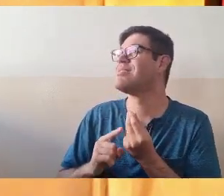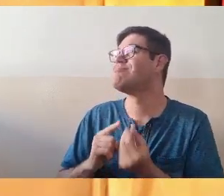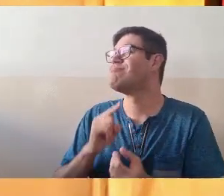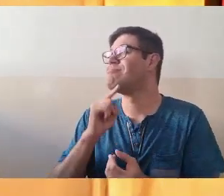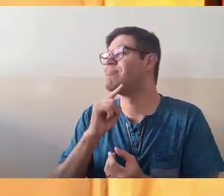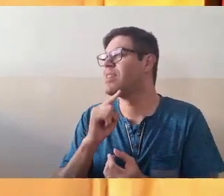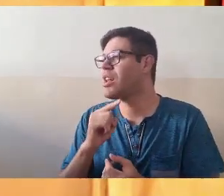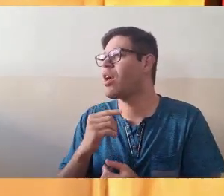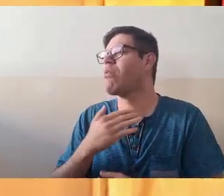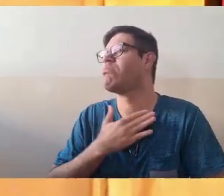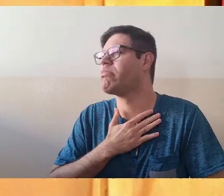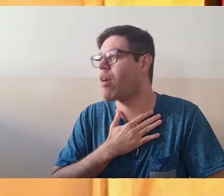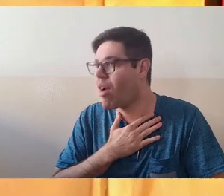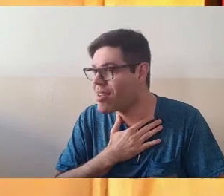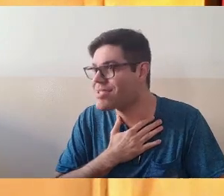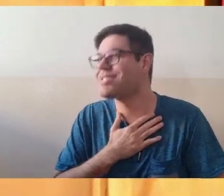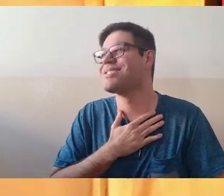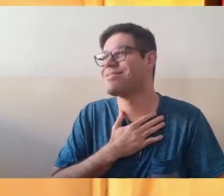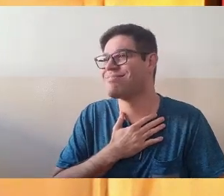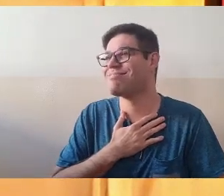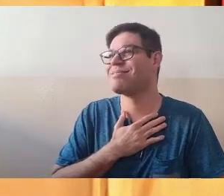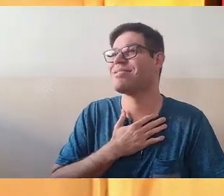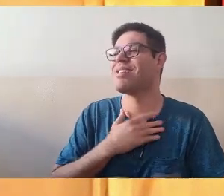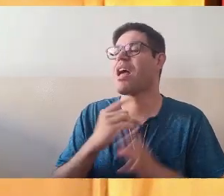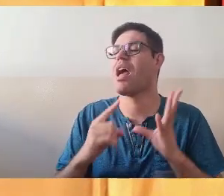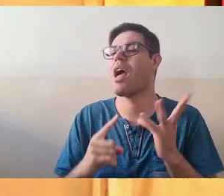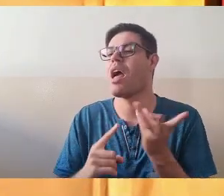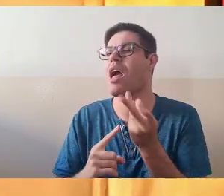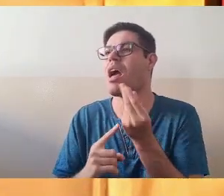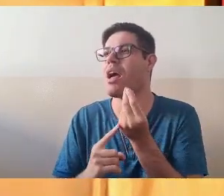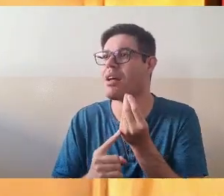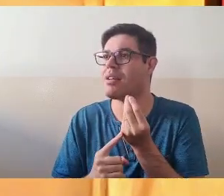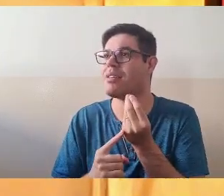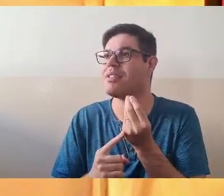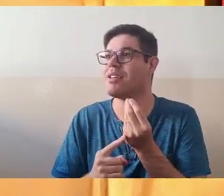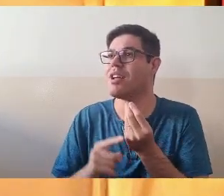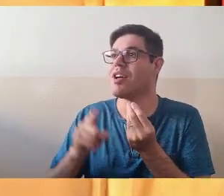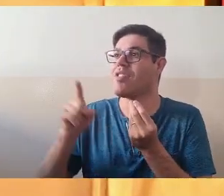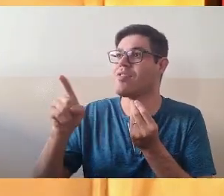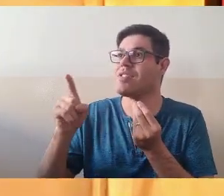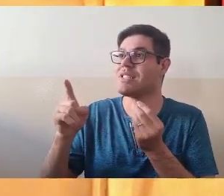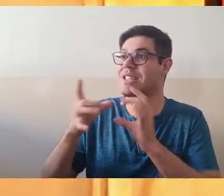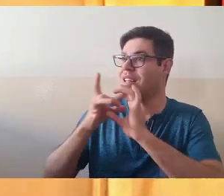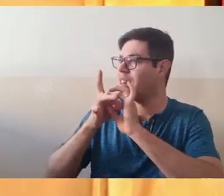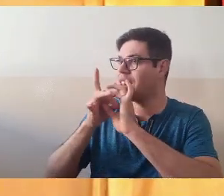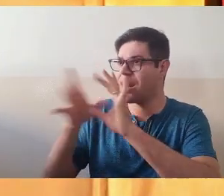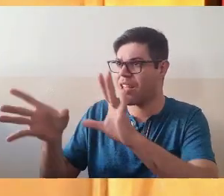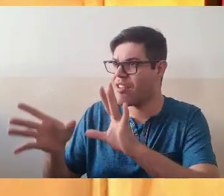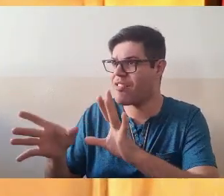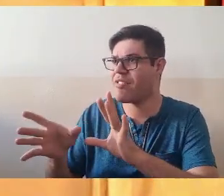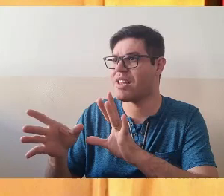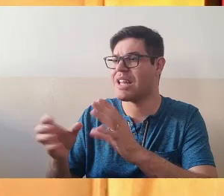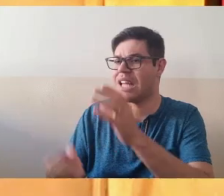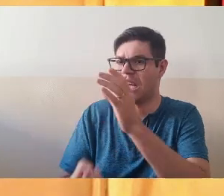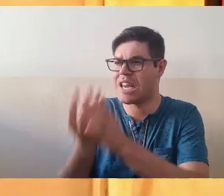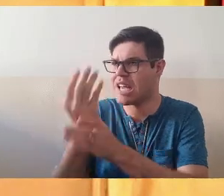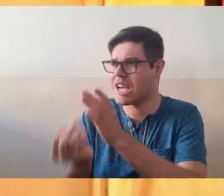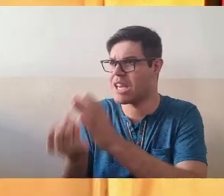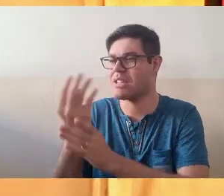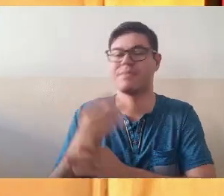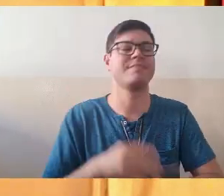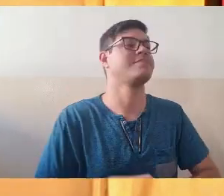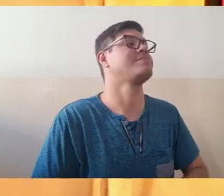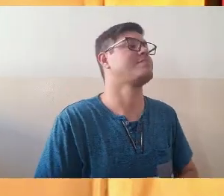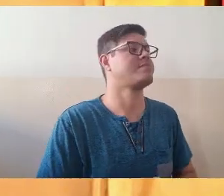da arte. E ele deu carta branca para você para criar essas... Ele tem sido um grande